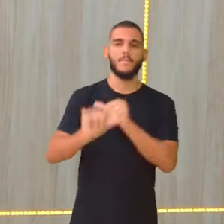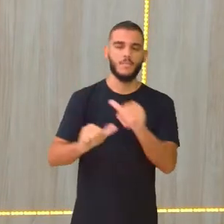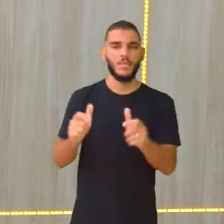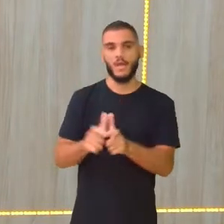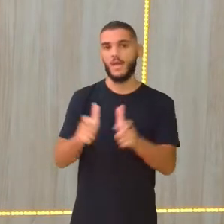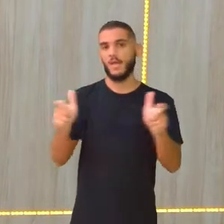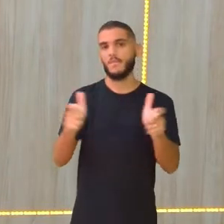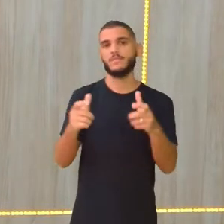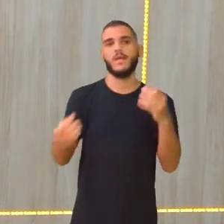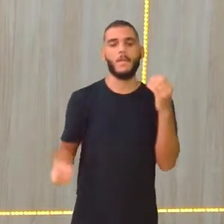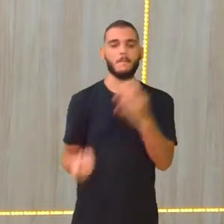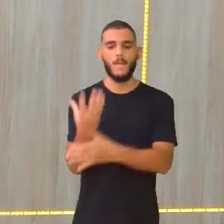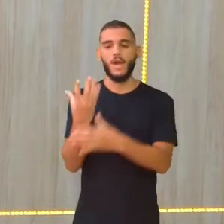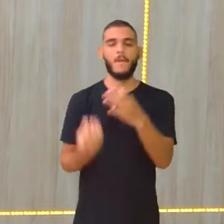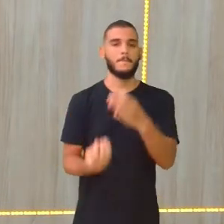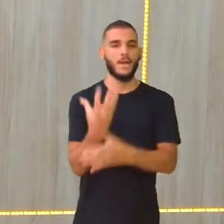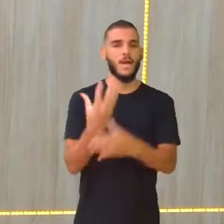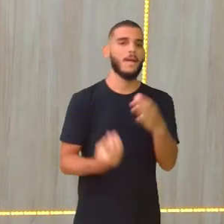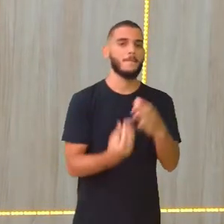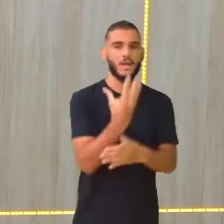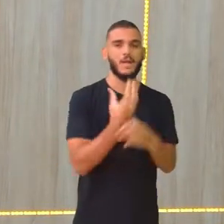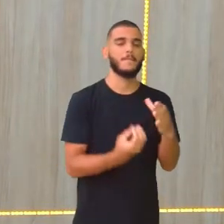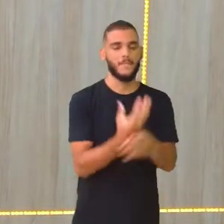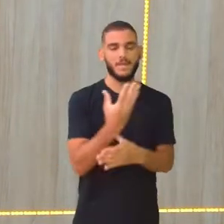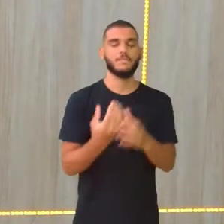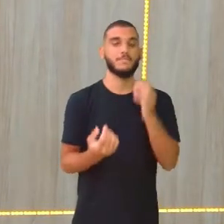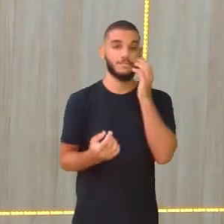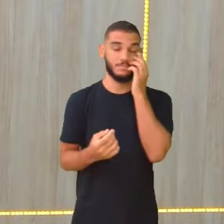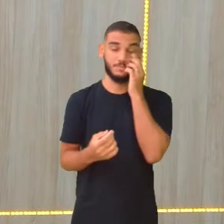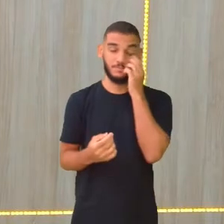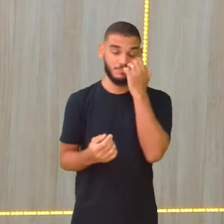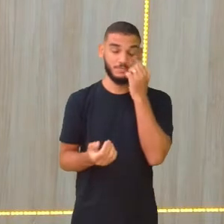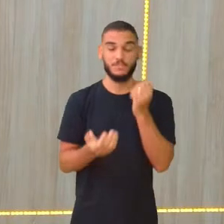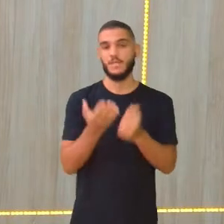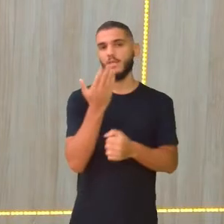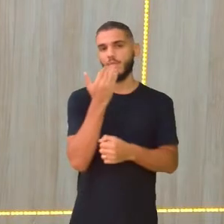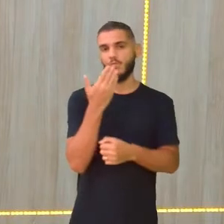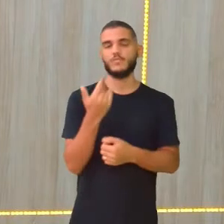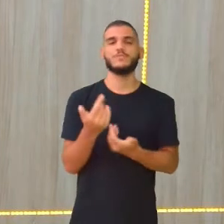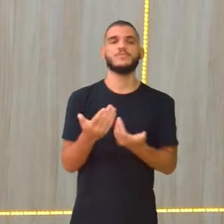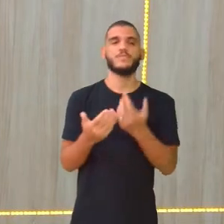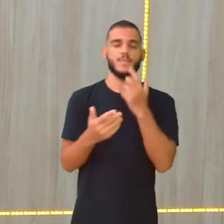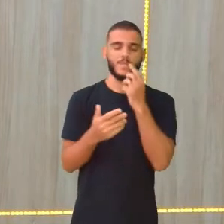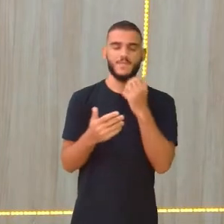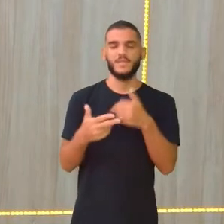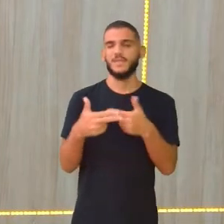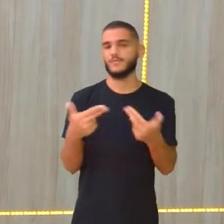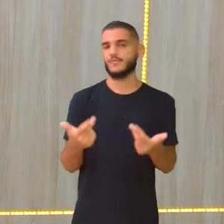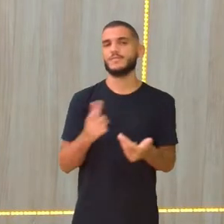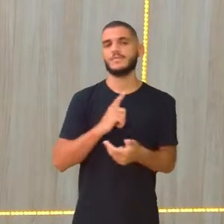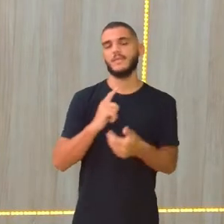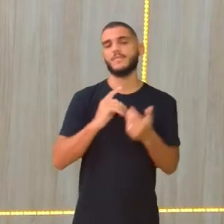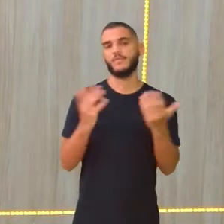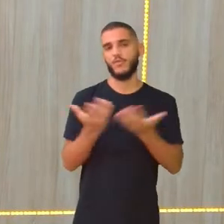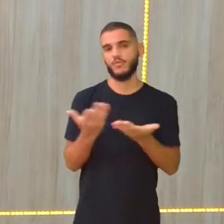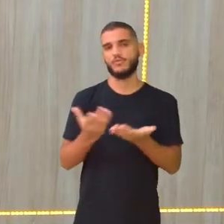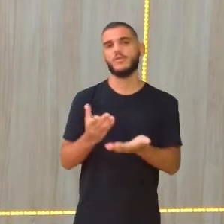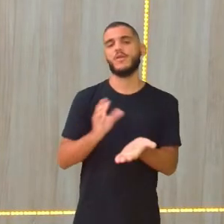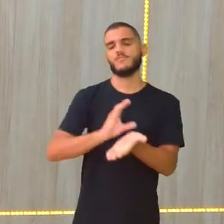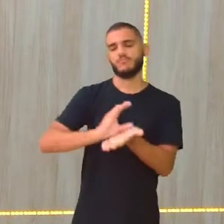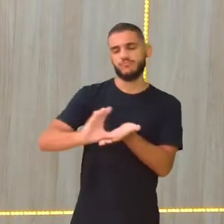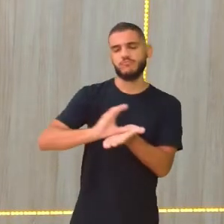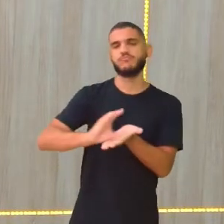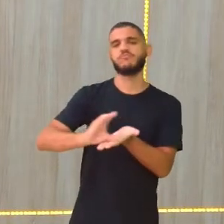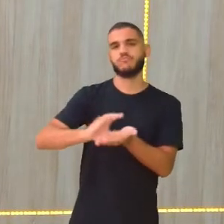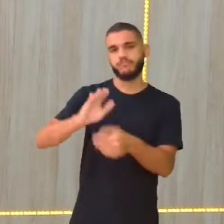a produtividade. A questão aí desse consumo de alimentos que nós temos hoje, e a gente acredita que mais investimentos serão